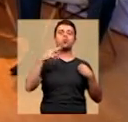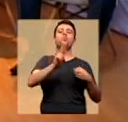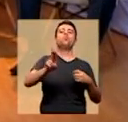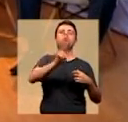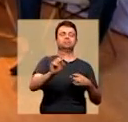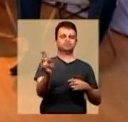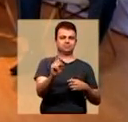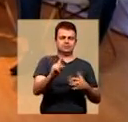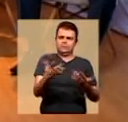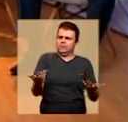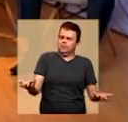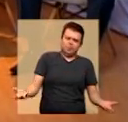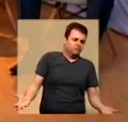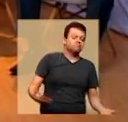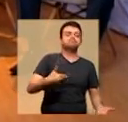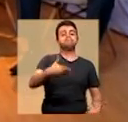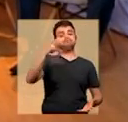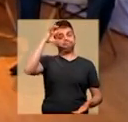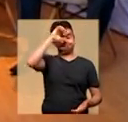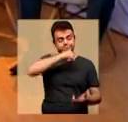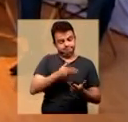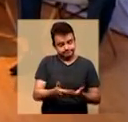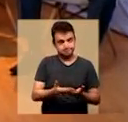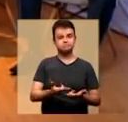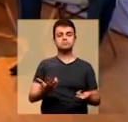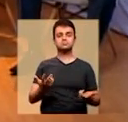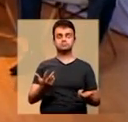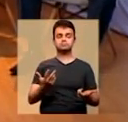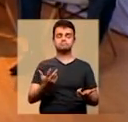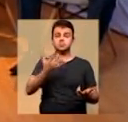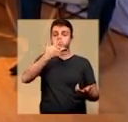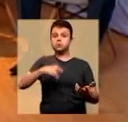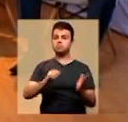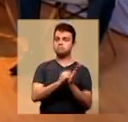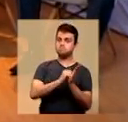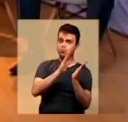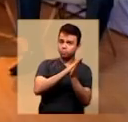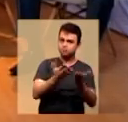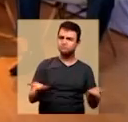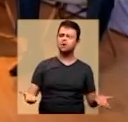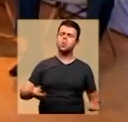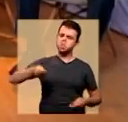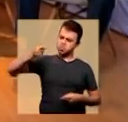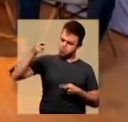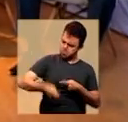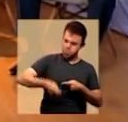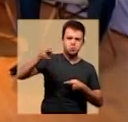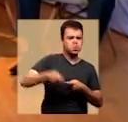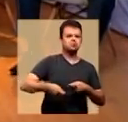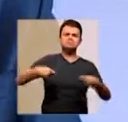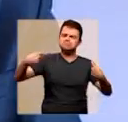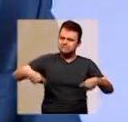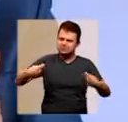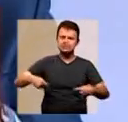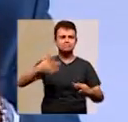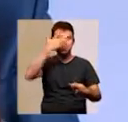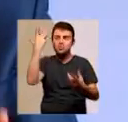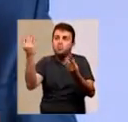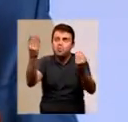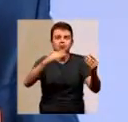né? terrível aquilo. Mas aí nós aprendemos porque multava. Portanto, tem que haver mais rigor mesmo. Nós estamos